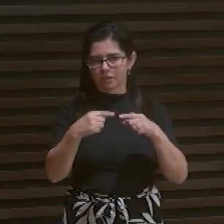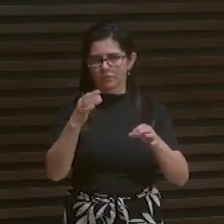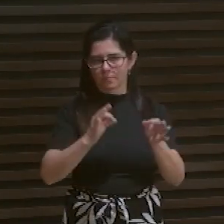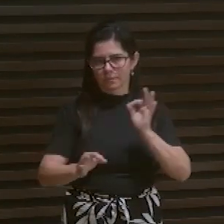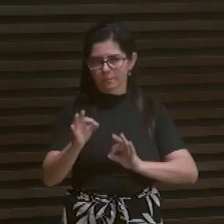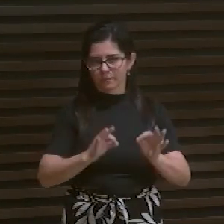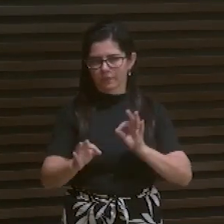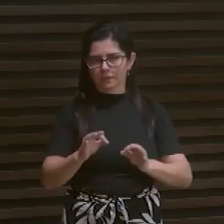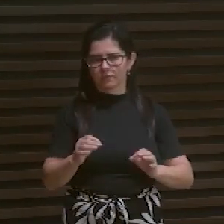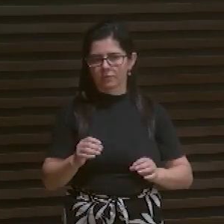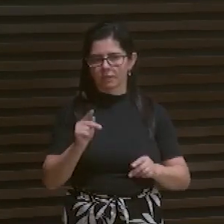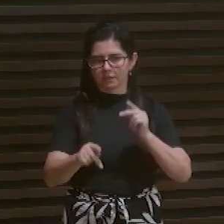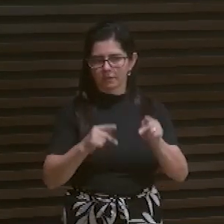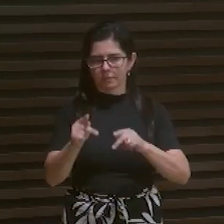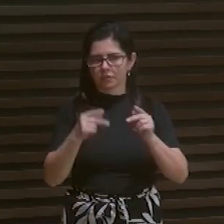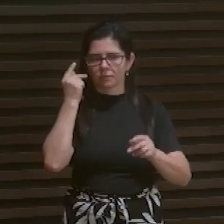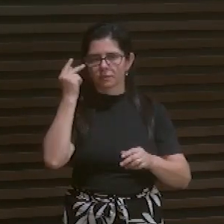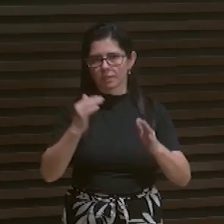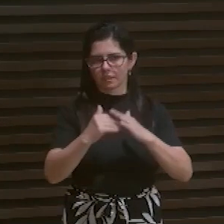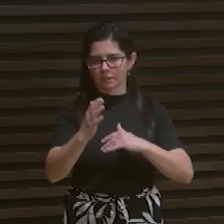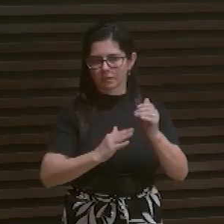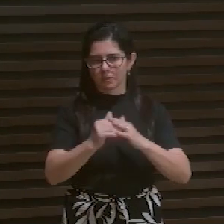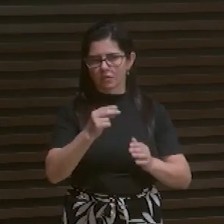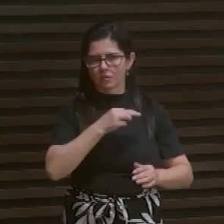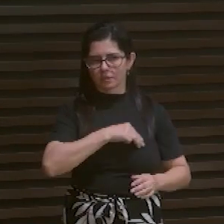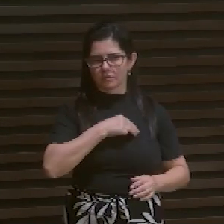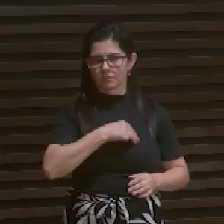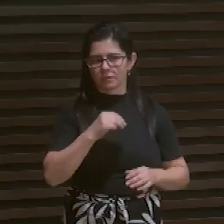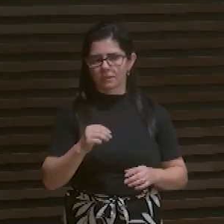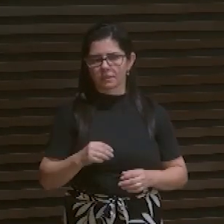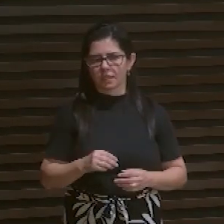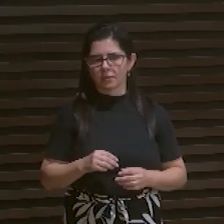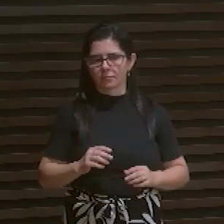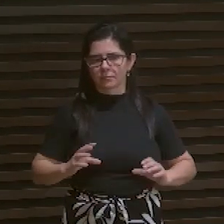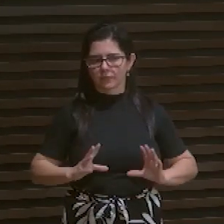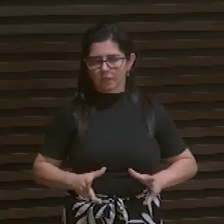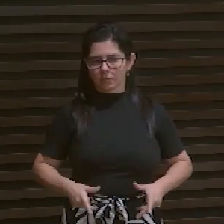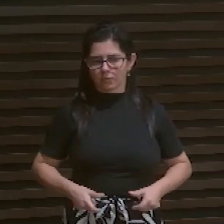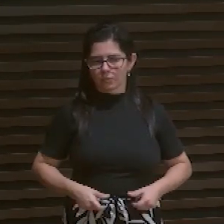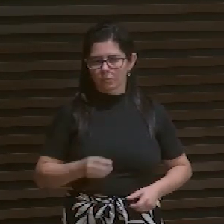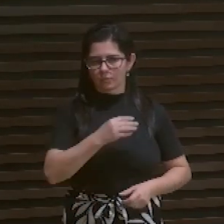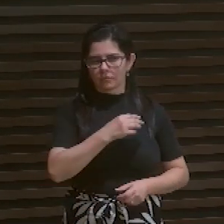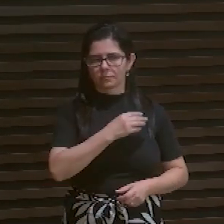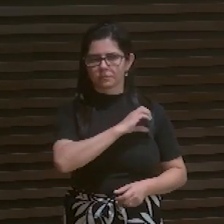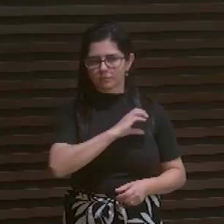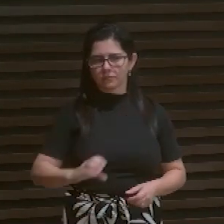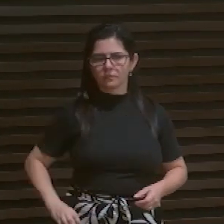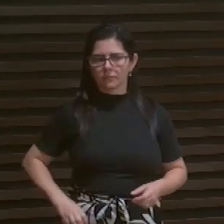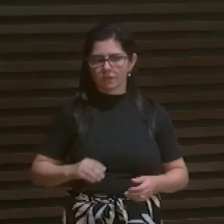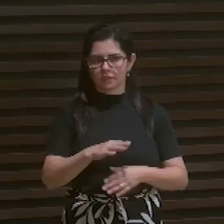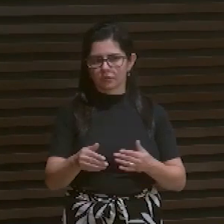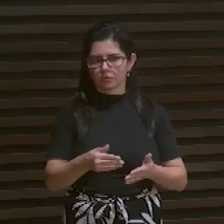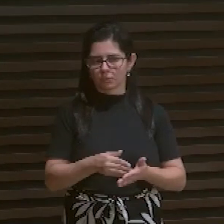ministério, para que o corpo de Cristo seja edificado, até que todos alcancemos a unidade da fé e do conhecimento do Filho